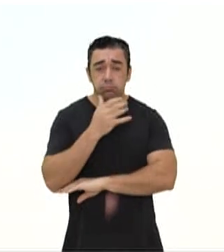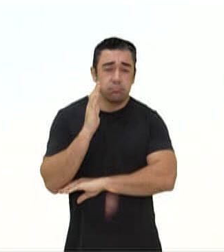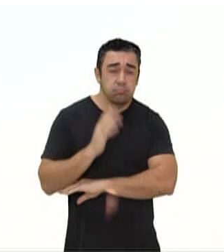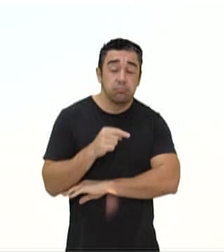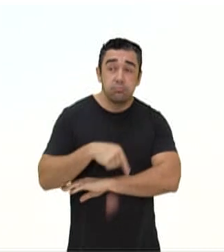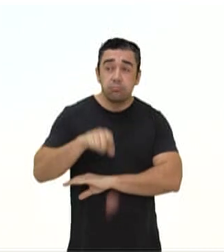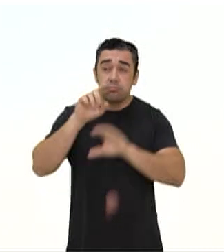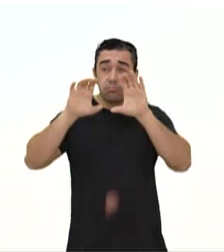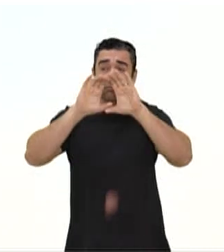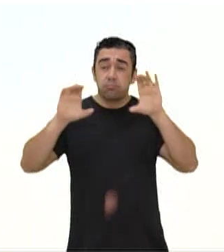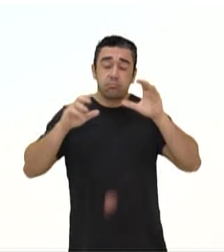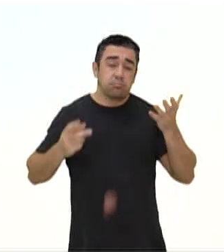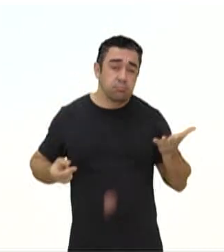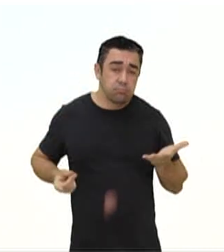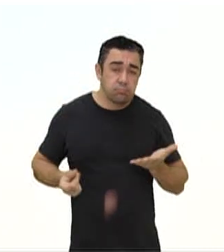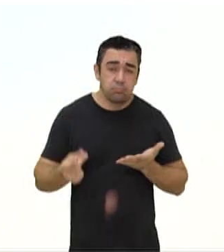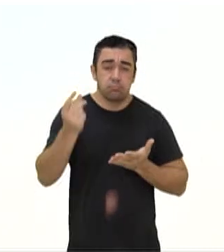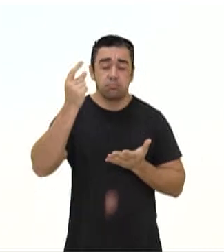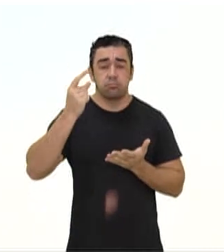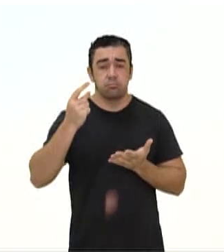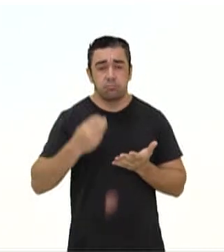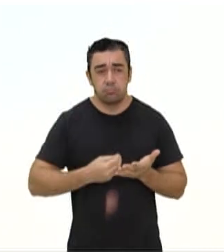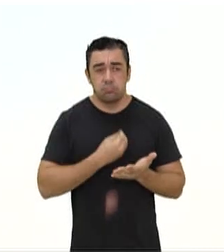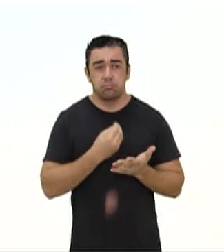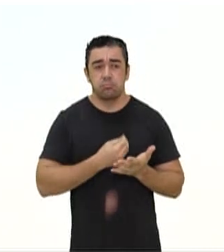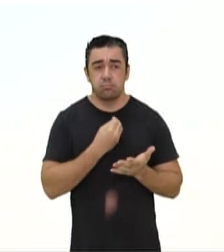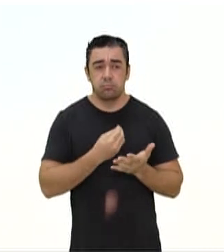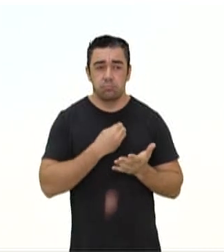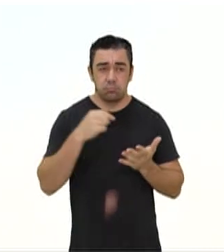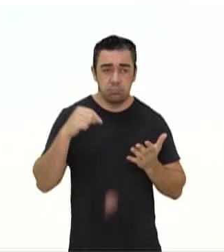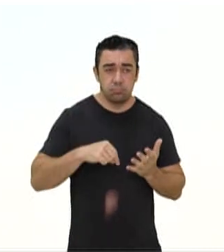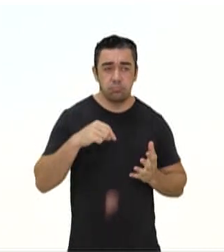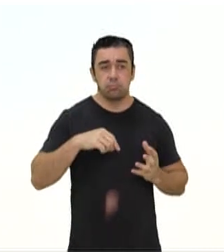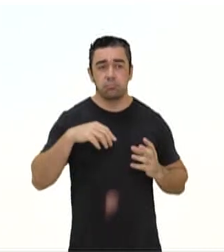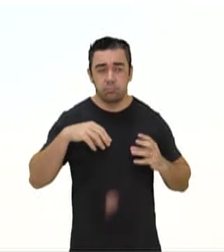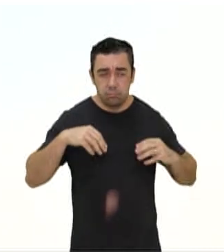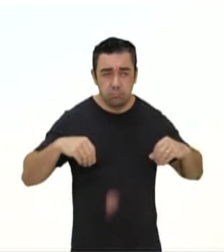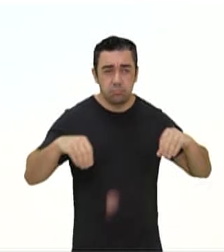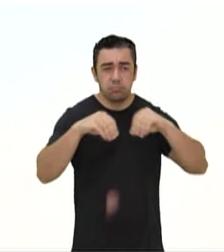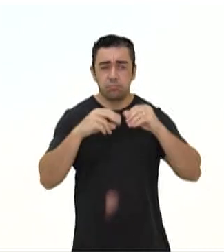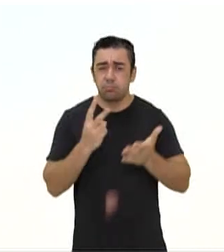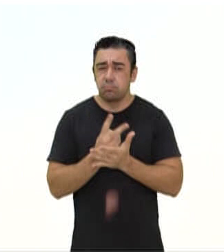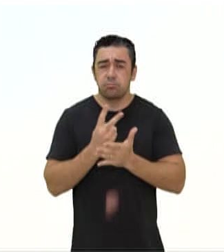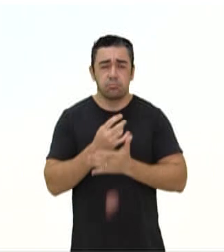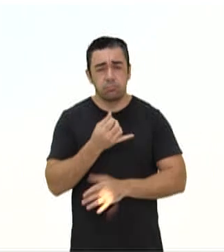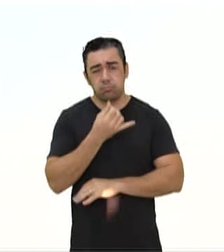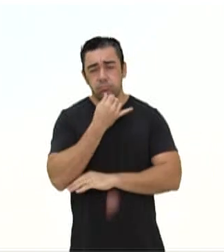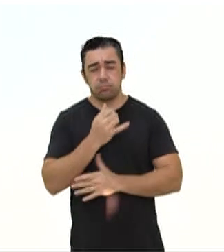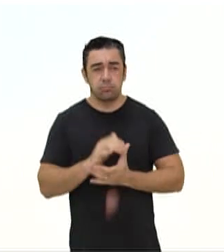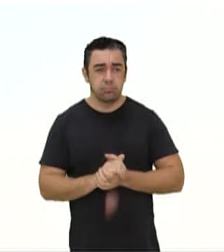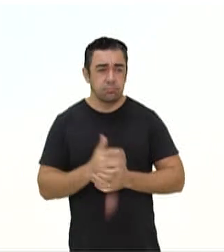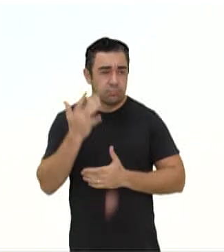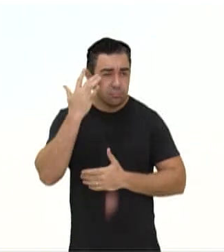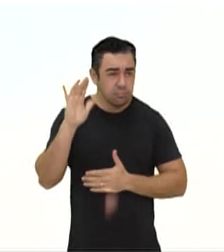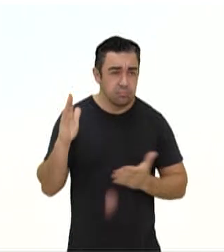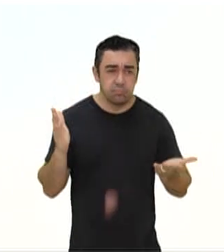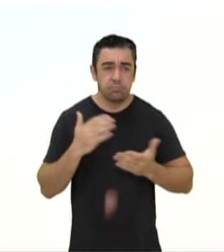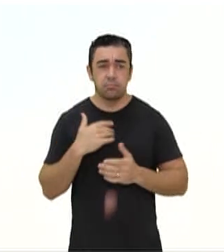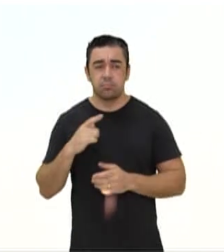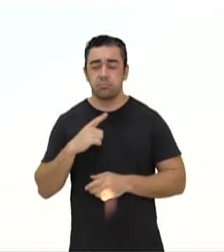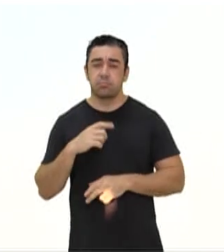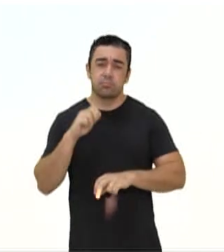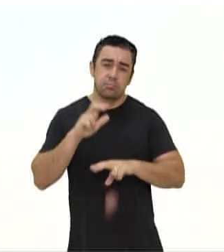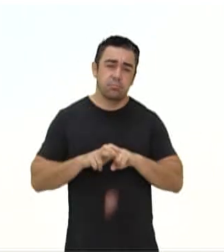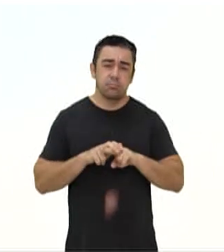no céu eternamente, e viva eu cá na terra sempre triste. Sei lá no assento etéreo